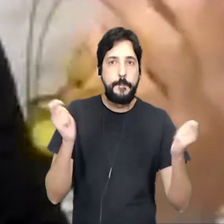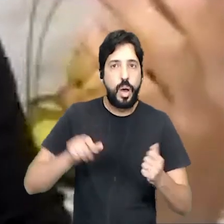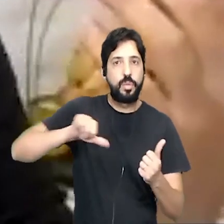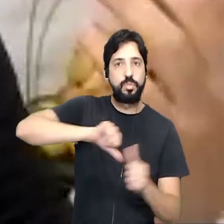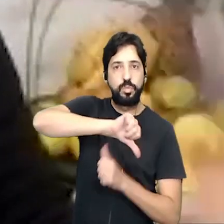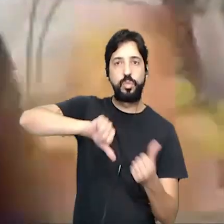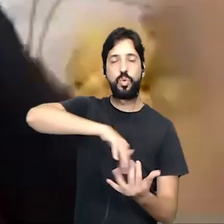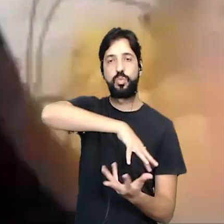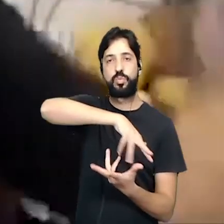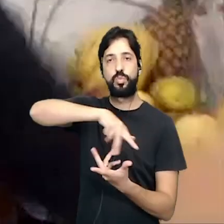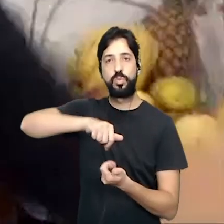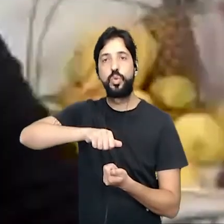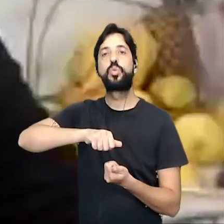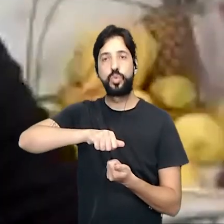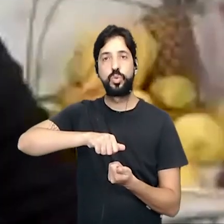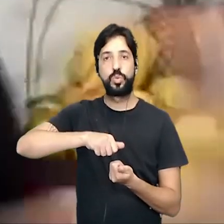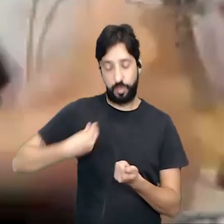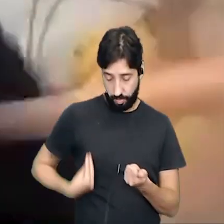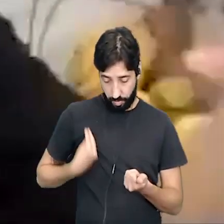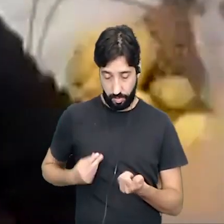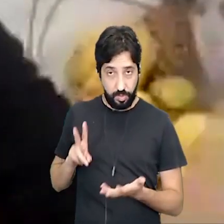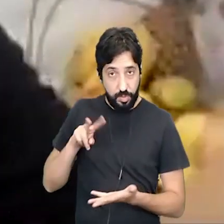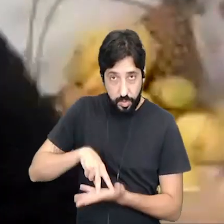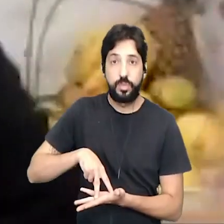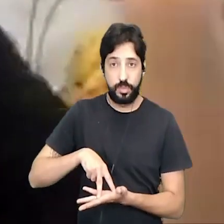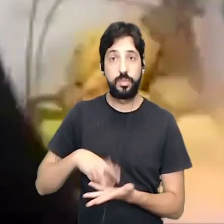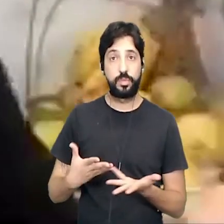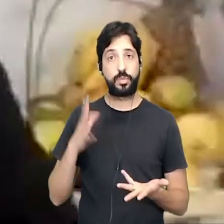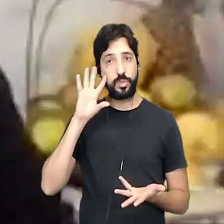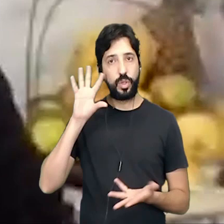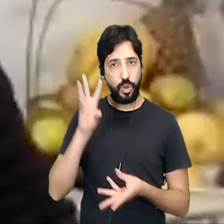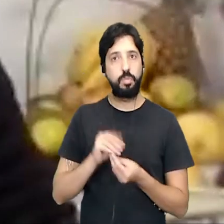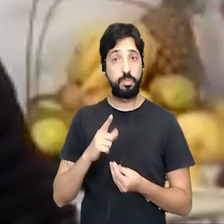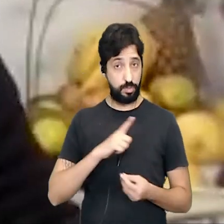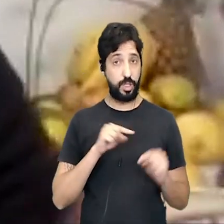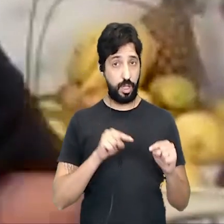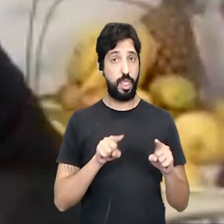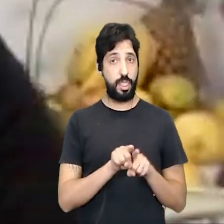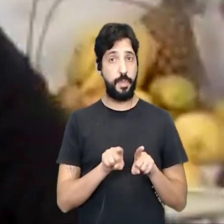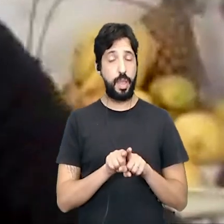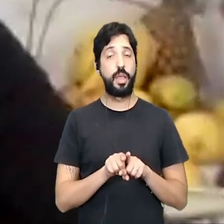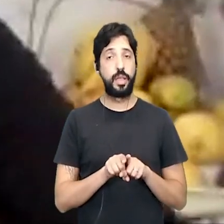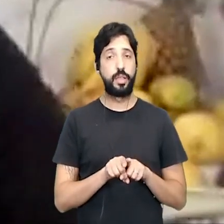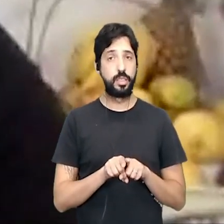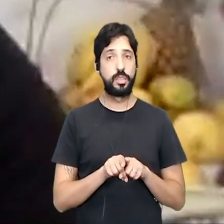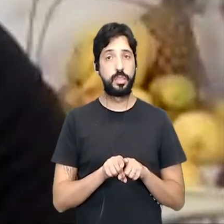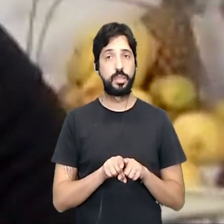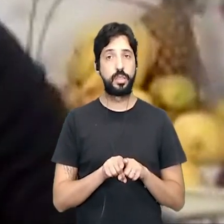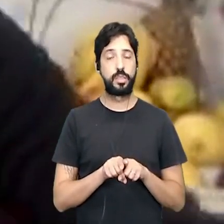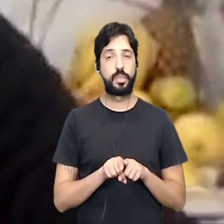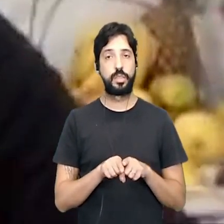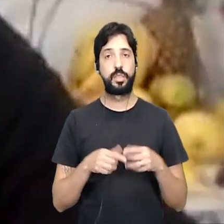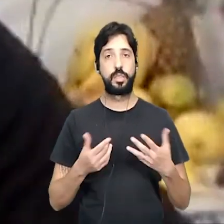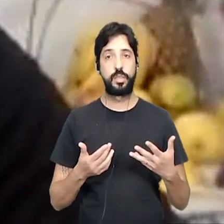trazendo uma possibilidade de transformação do mundo na concretude da ação, na existência. Então, eu acho que também tem isso,